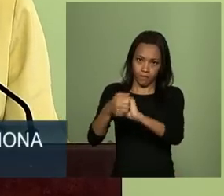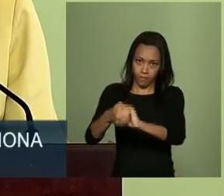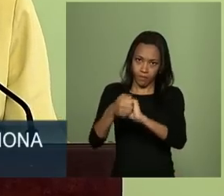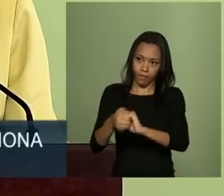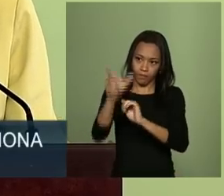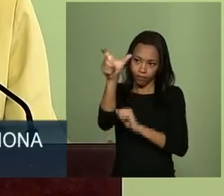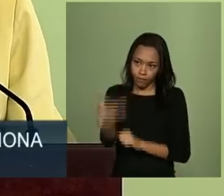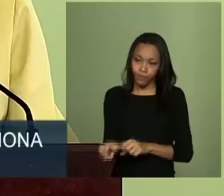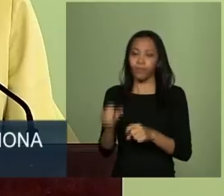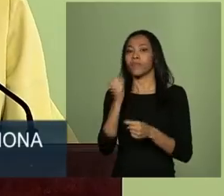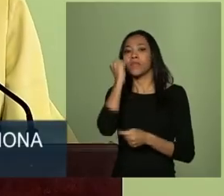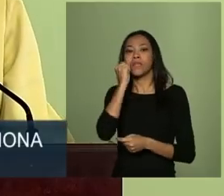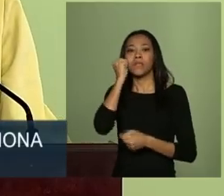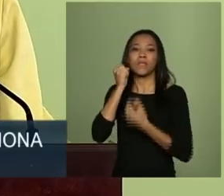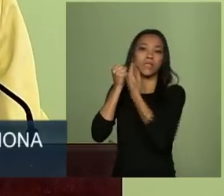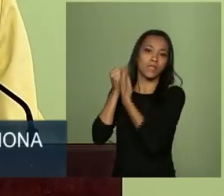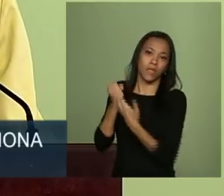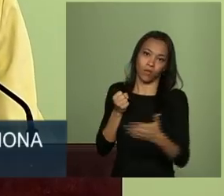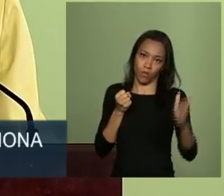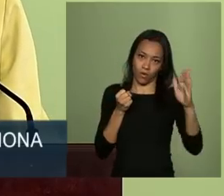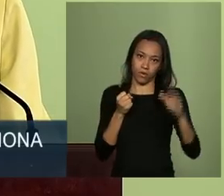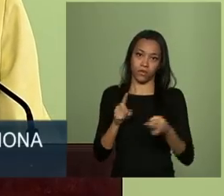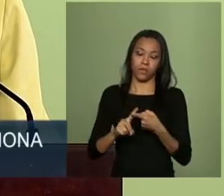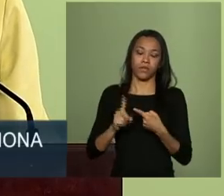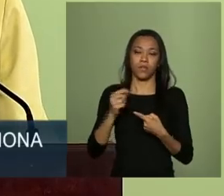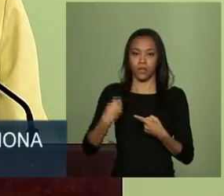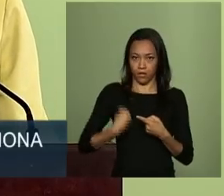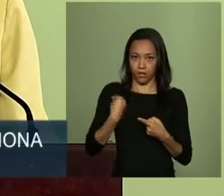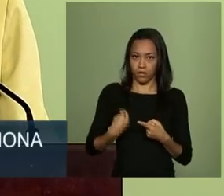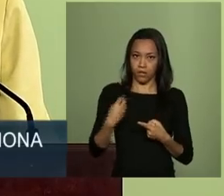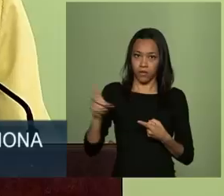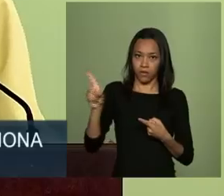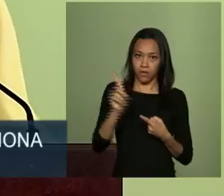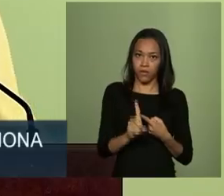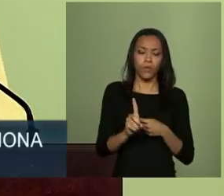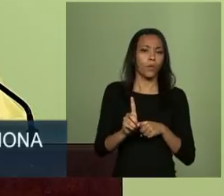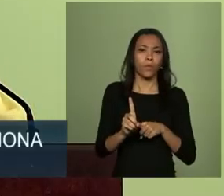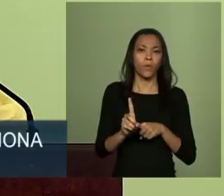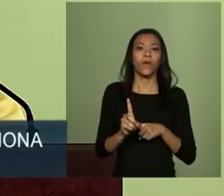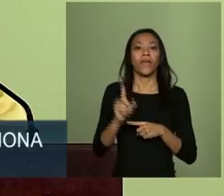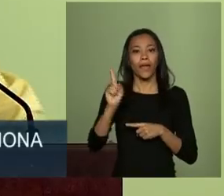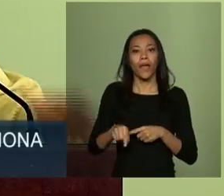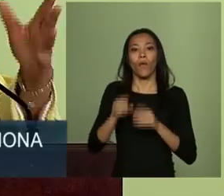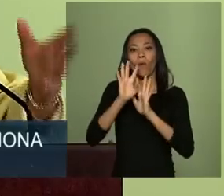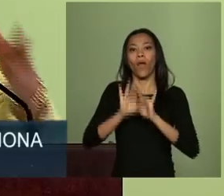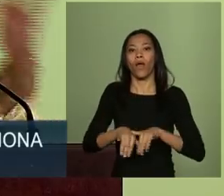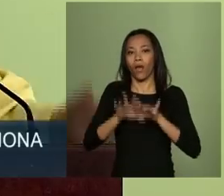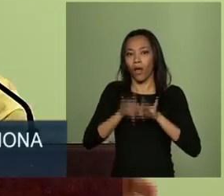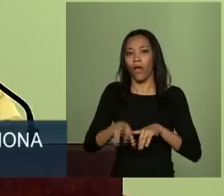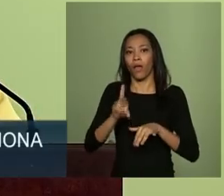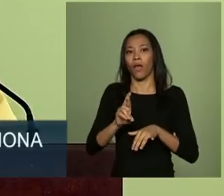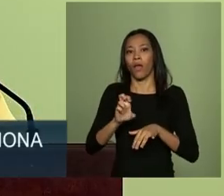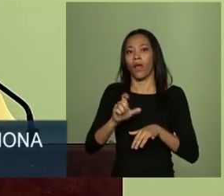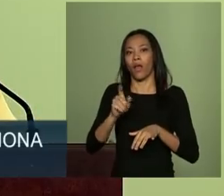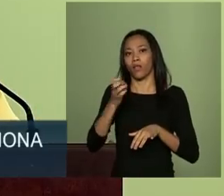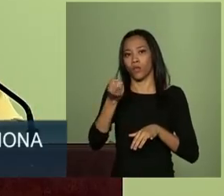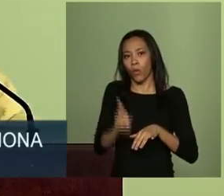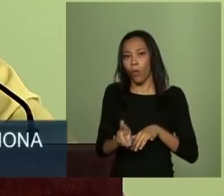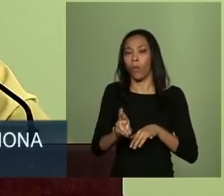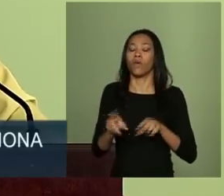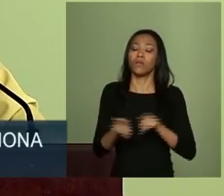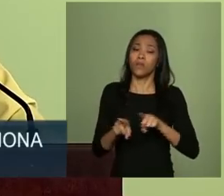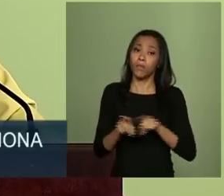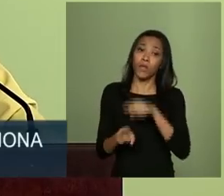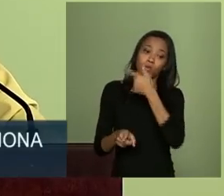os senadores, e aqui está o nosso senador relator, como os deputados